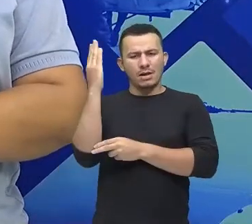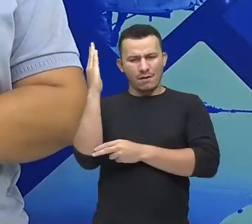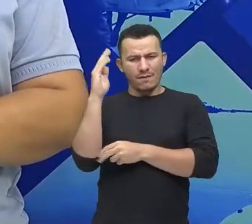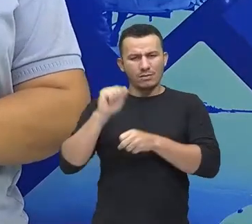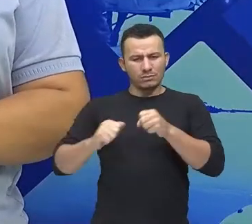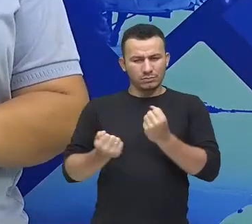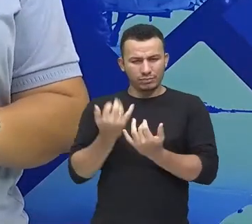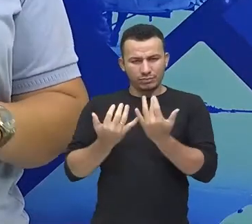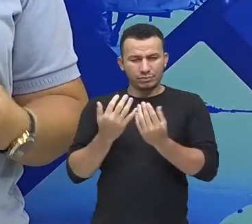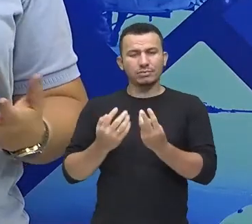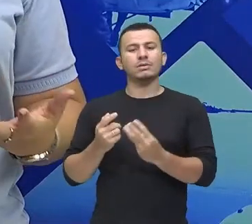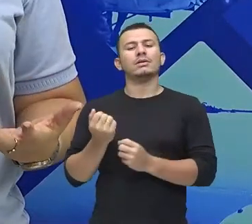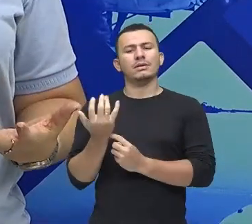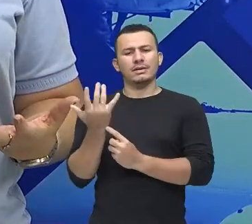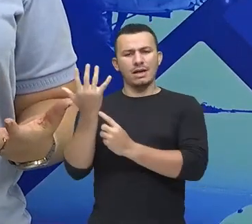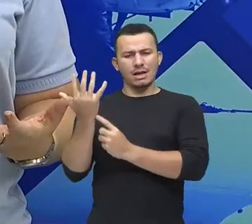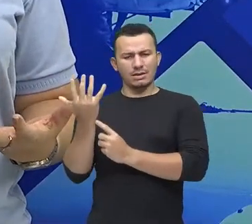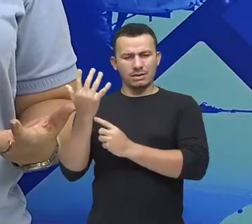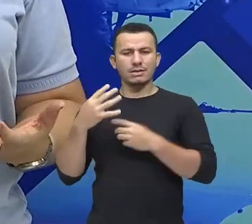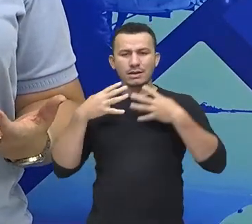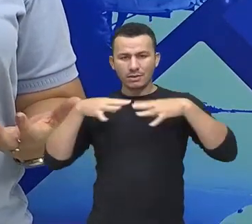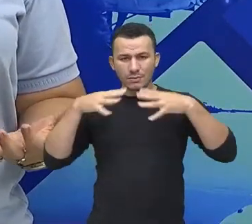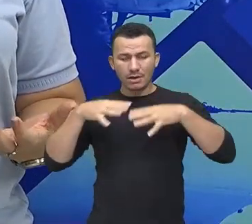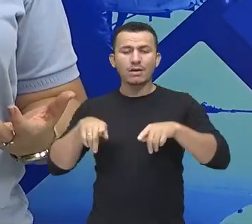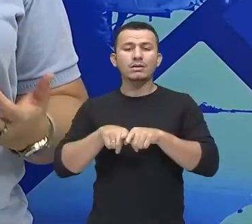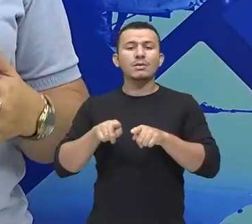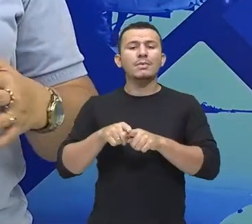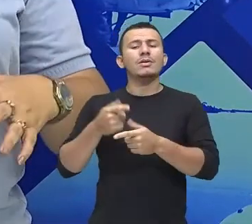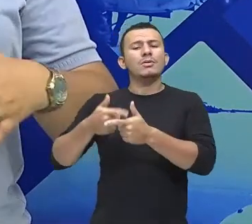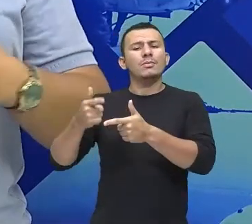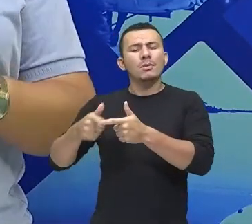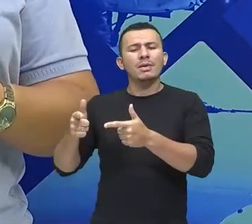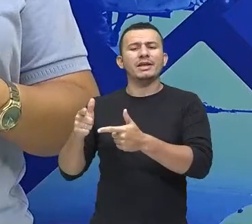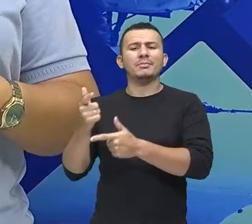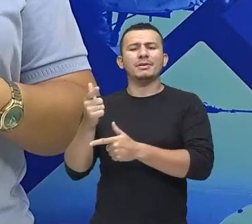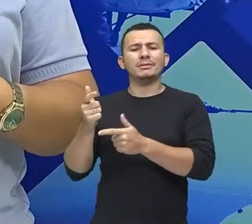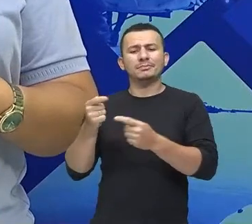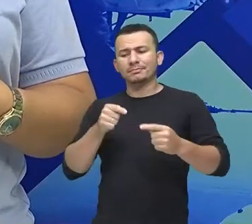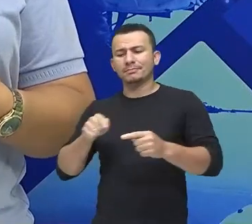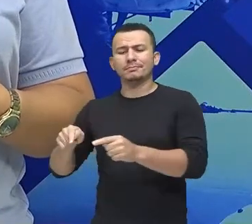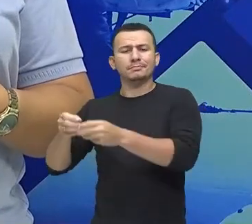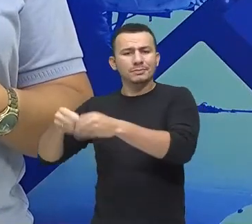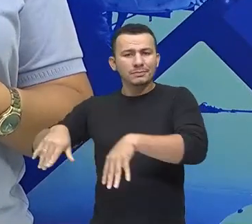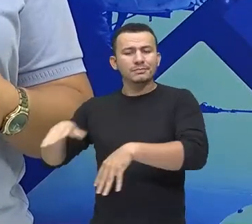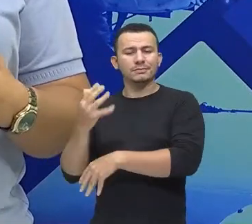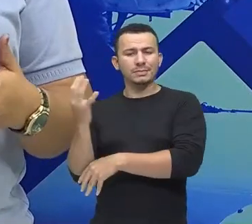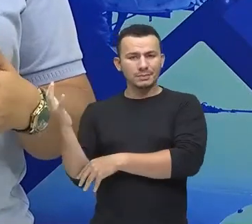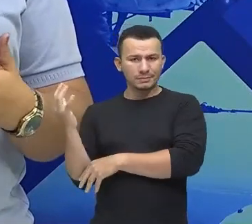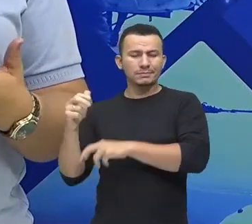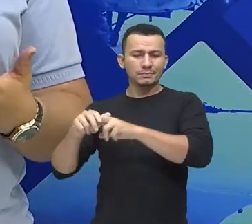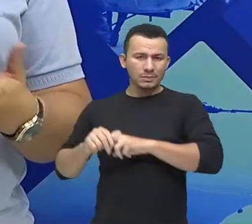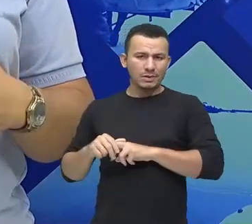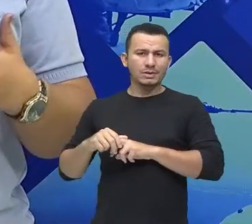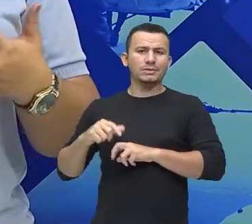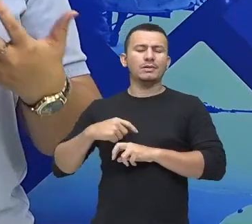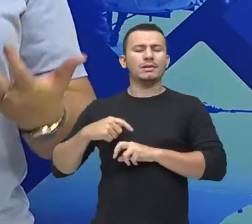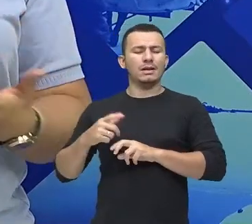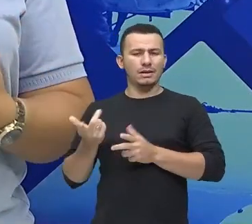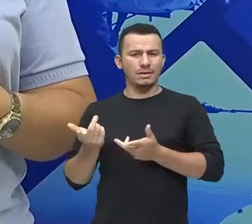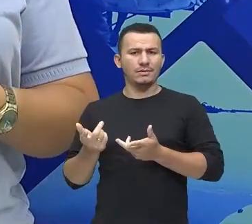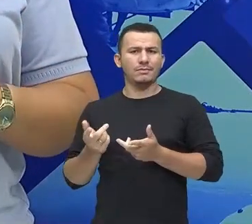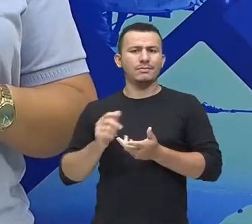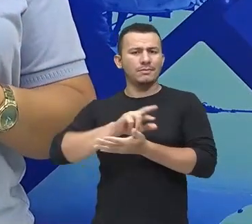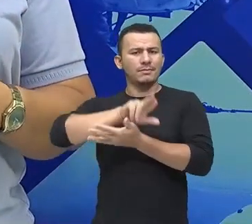gás natural, dos problemas ambientais que podem ocasionar com a colocação